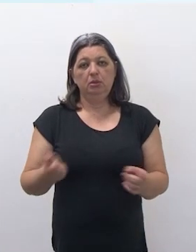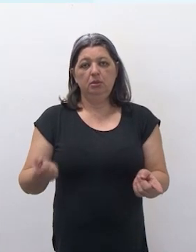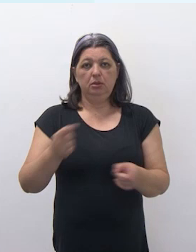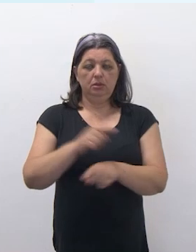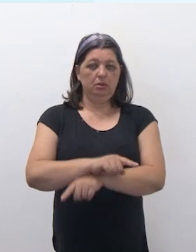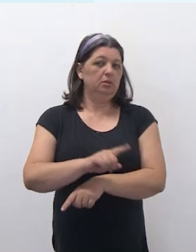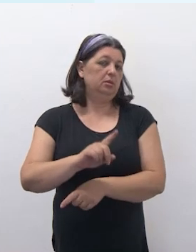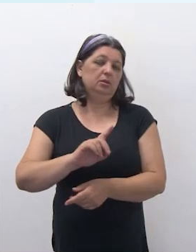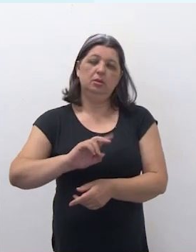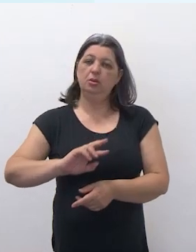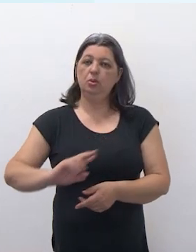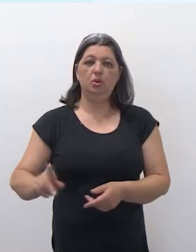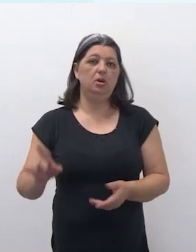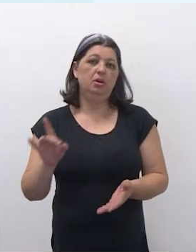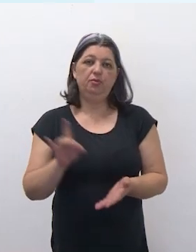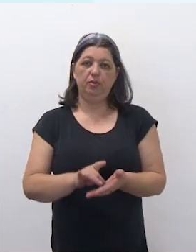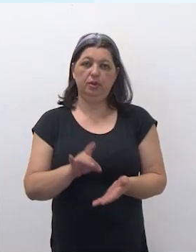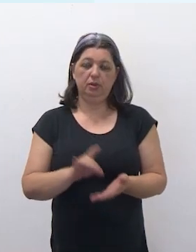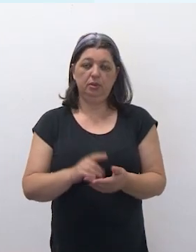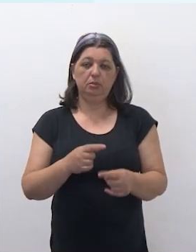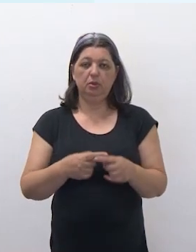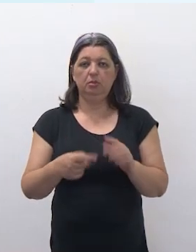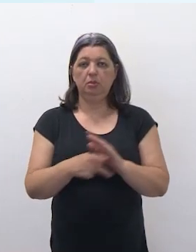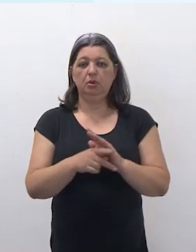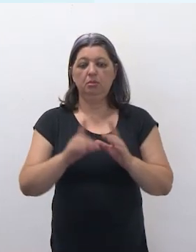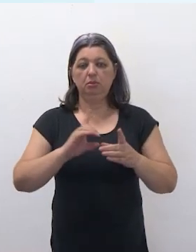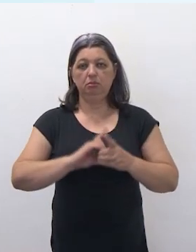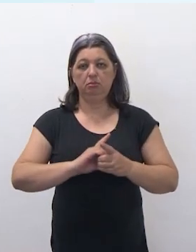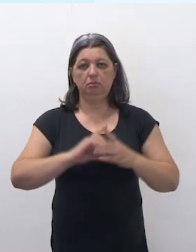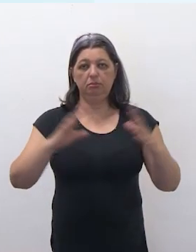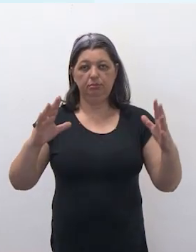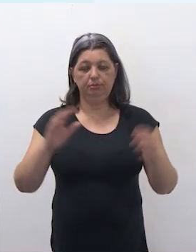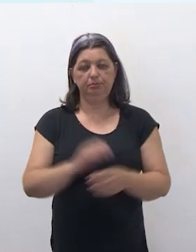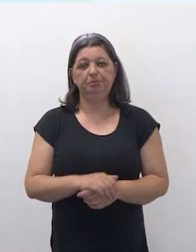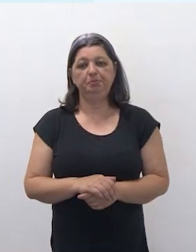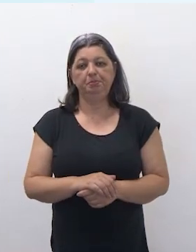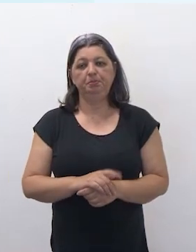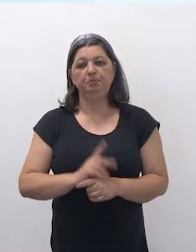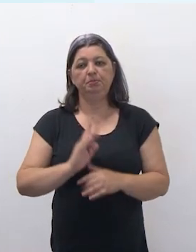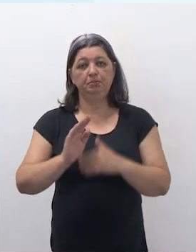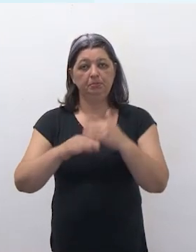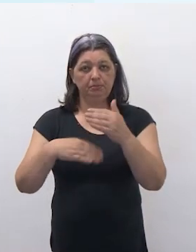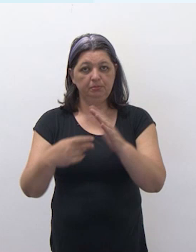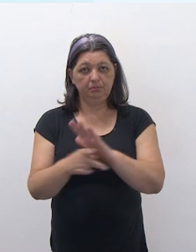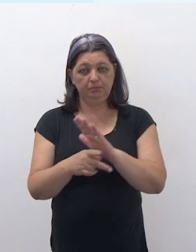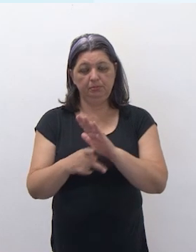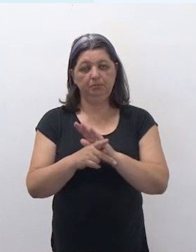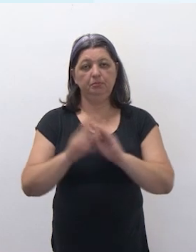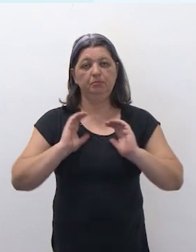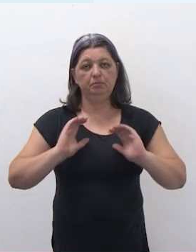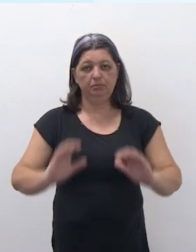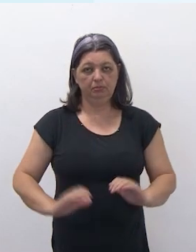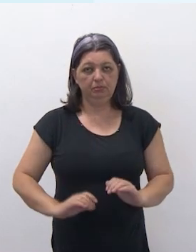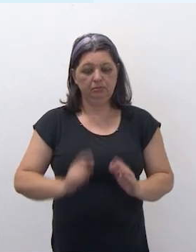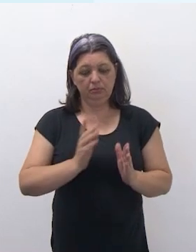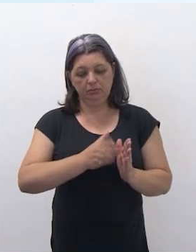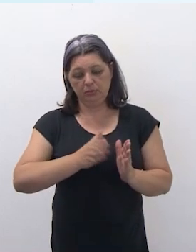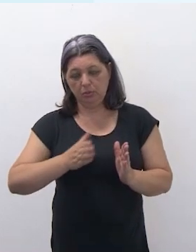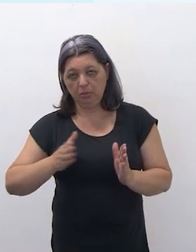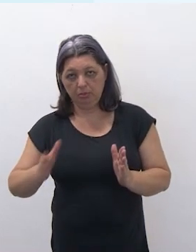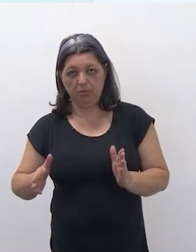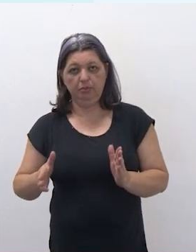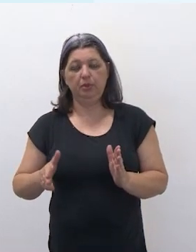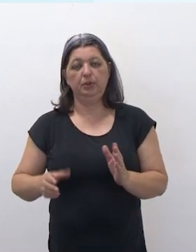sob pena de esvaziar o sentido da democracia. A construção da cidadania não obedece apenas a uma sequência